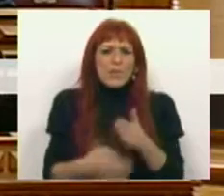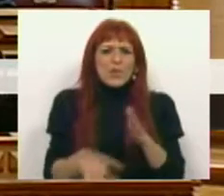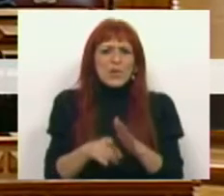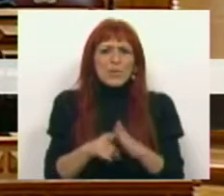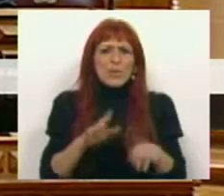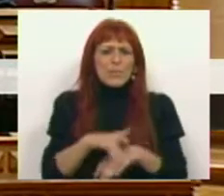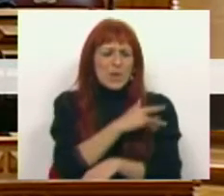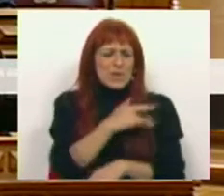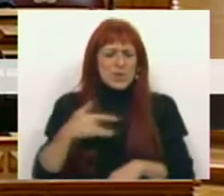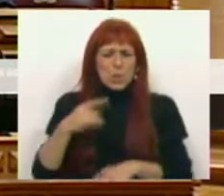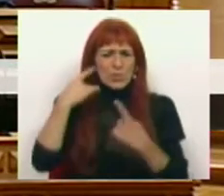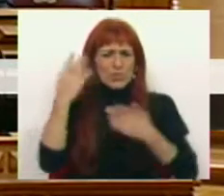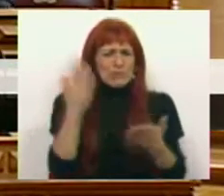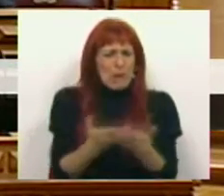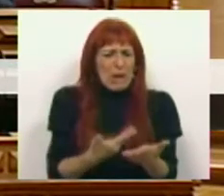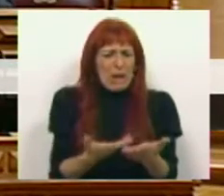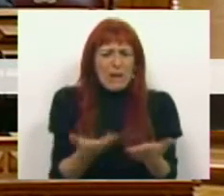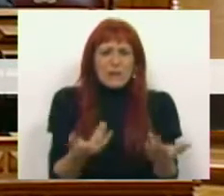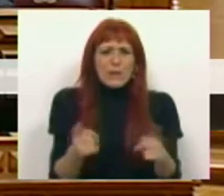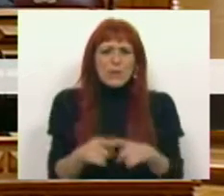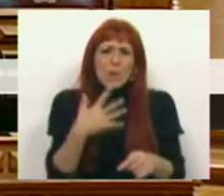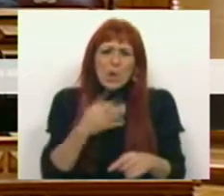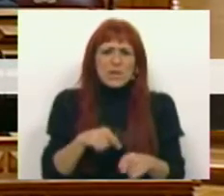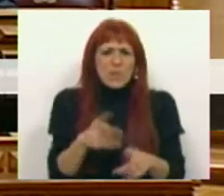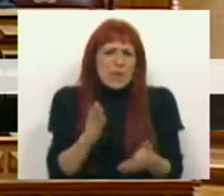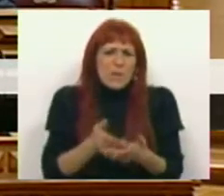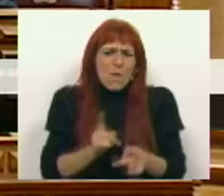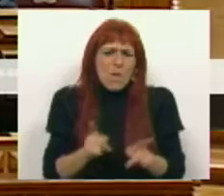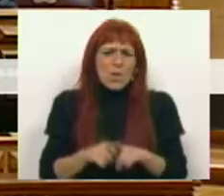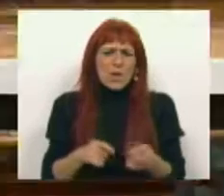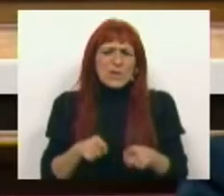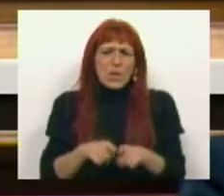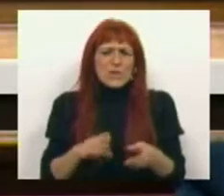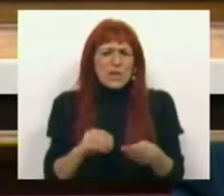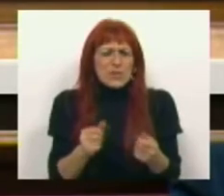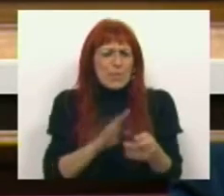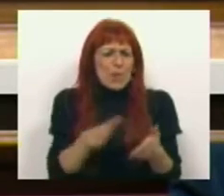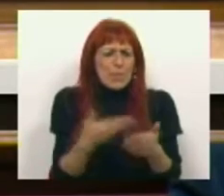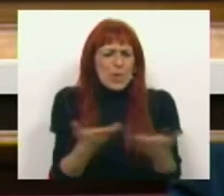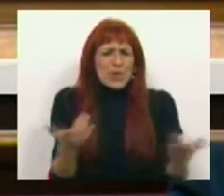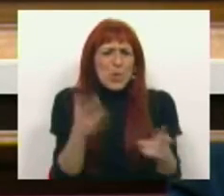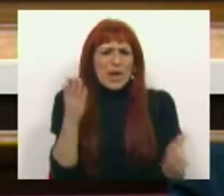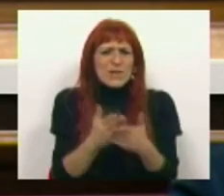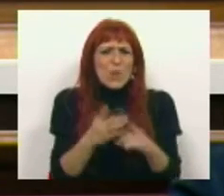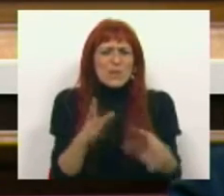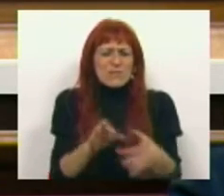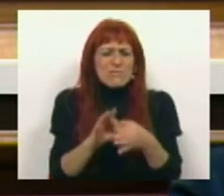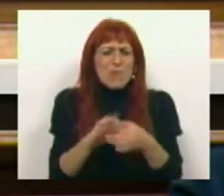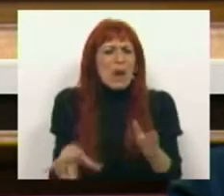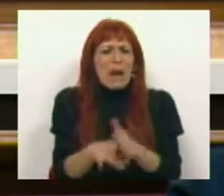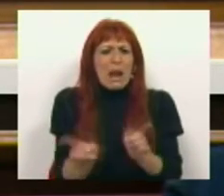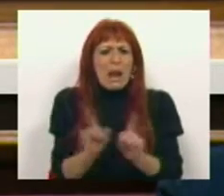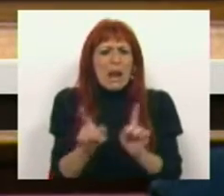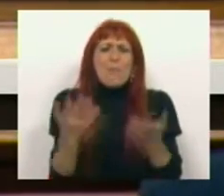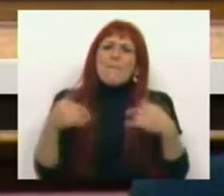lei sobre saúde pública não pode ser só isso. Aliás, acredito que ela não é só isso e o espírito desta proposta não é só da consolidação